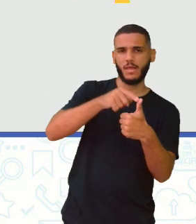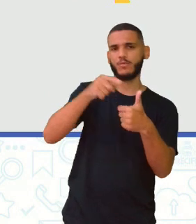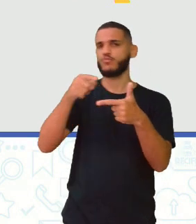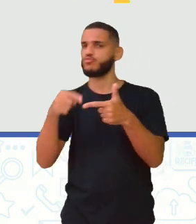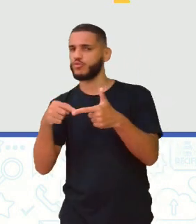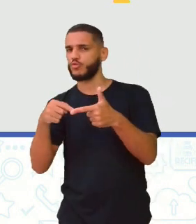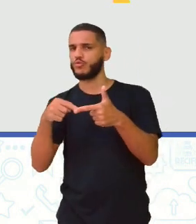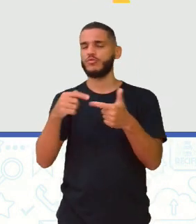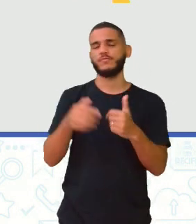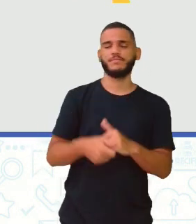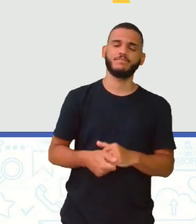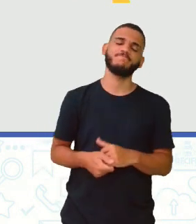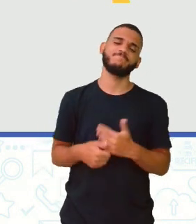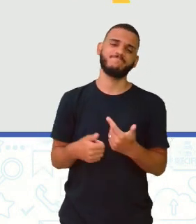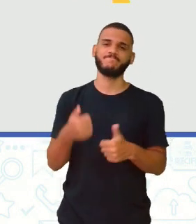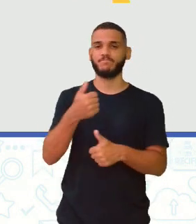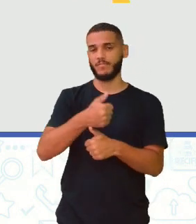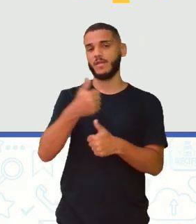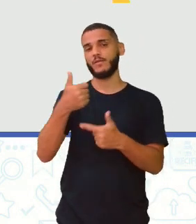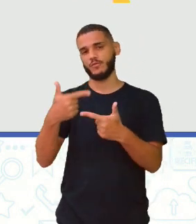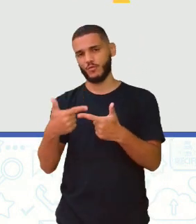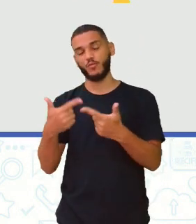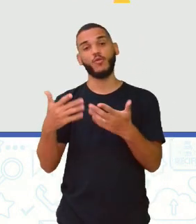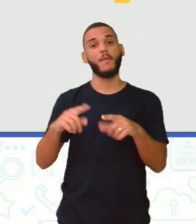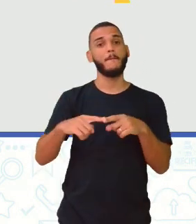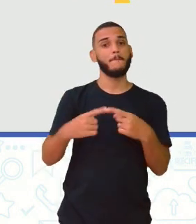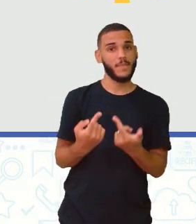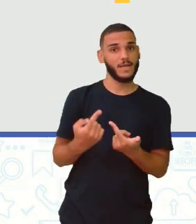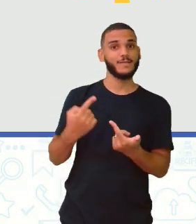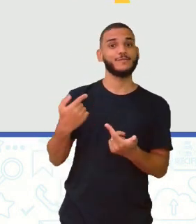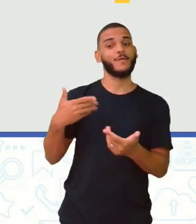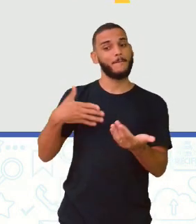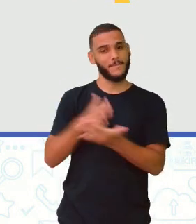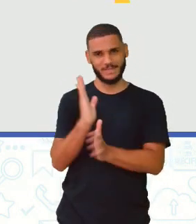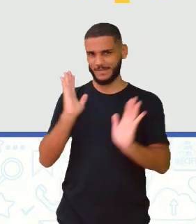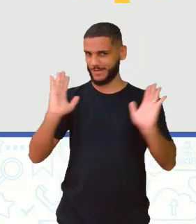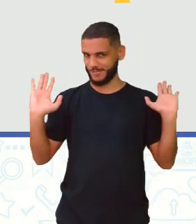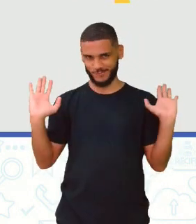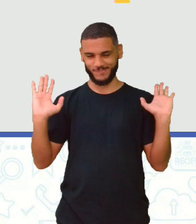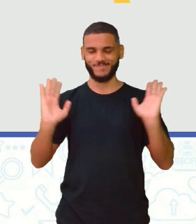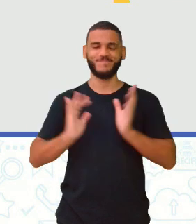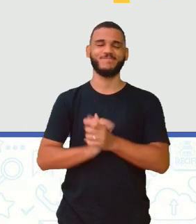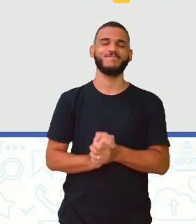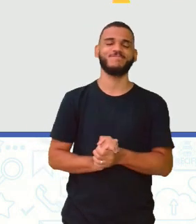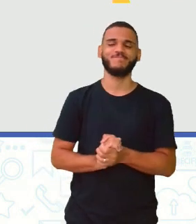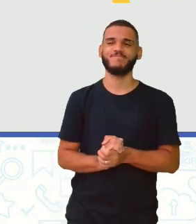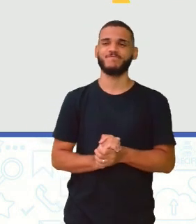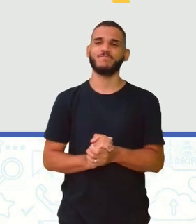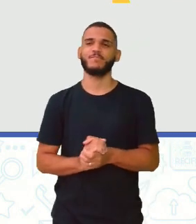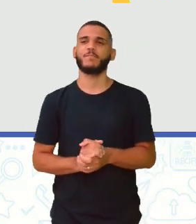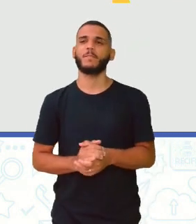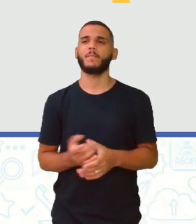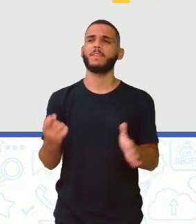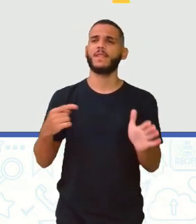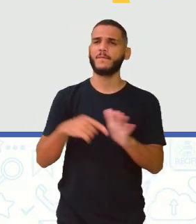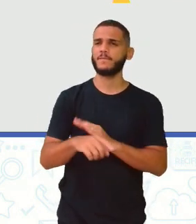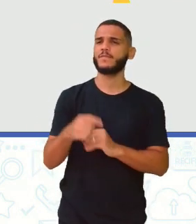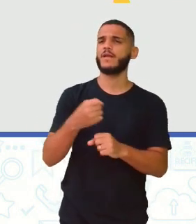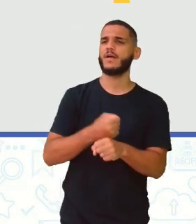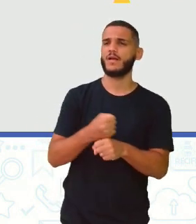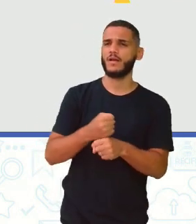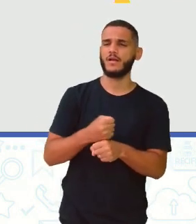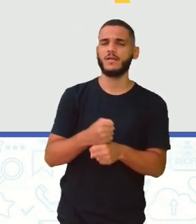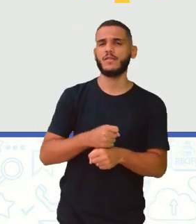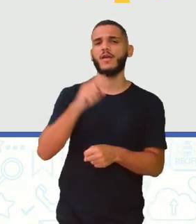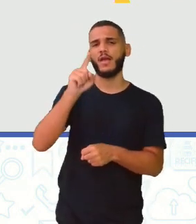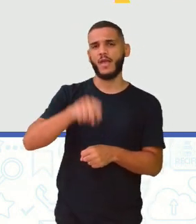no segundo, ou no primeiro lugar ou no segundo, mas estamos nas oitavas. A segunda pergunta, em que ano será